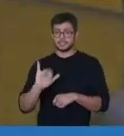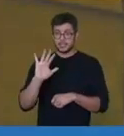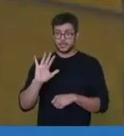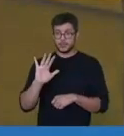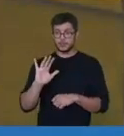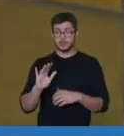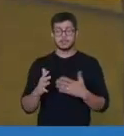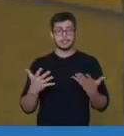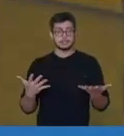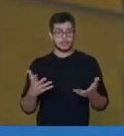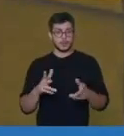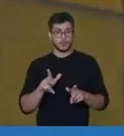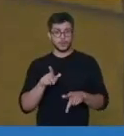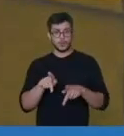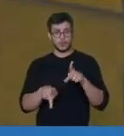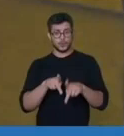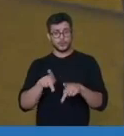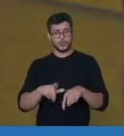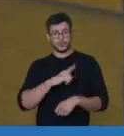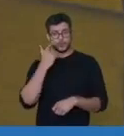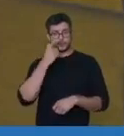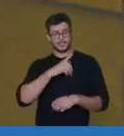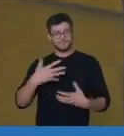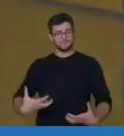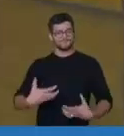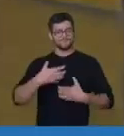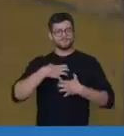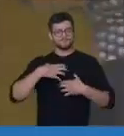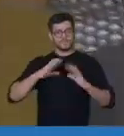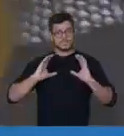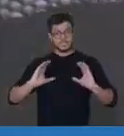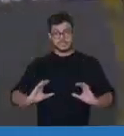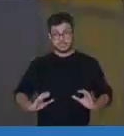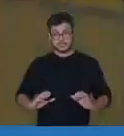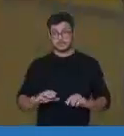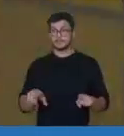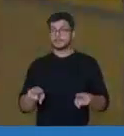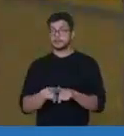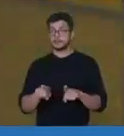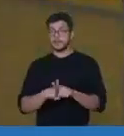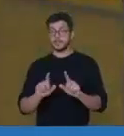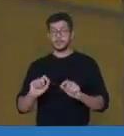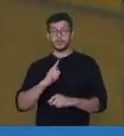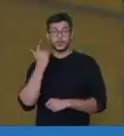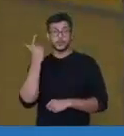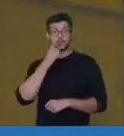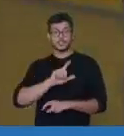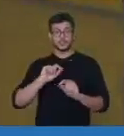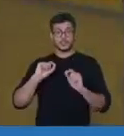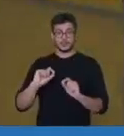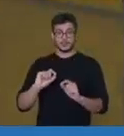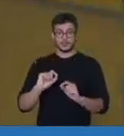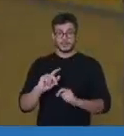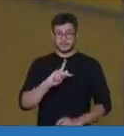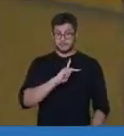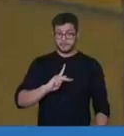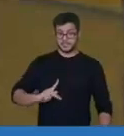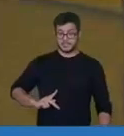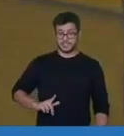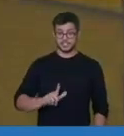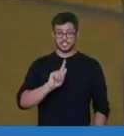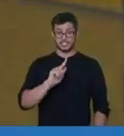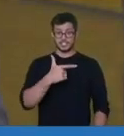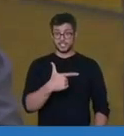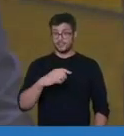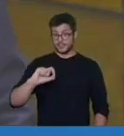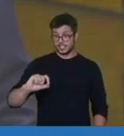mesmo tempo, afirmemos o Brasil na geopolítica mundial, a ponto que o Lula vai ser o presidente do G20, ano que vem vai ser recheado de eventos e atividades aqui